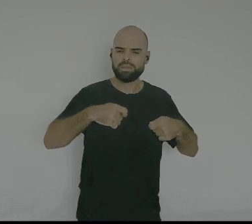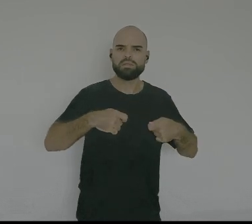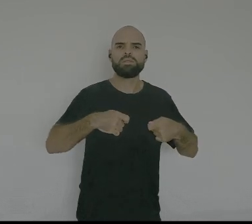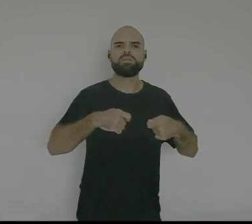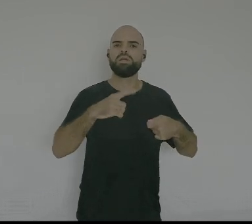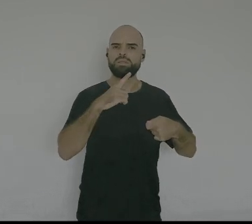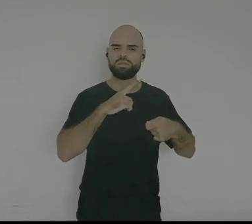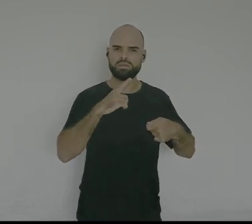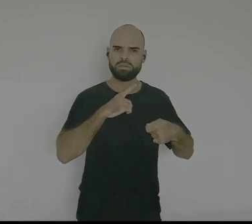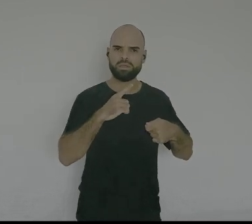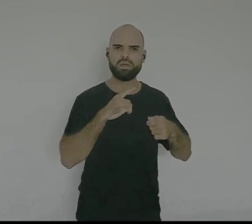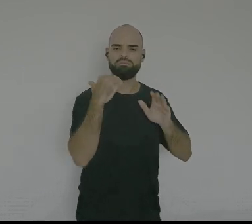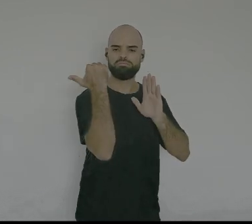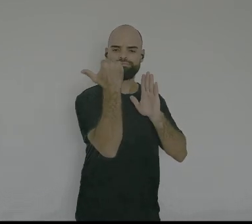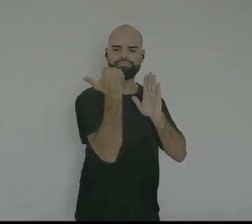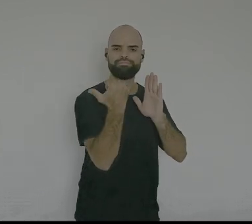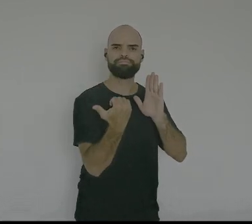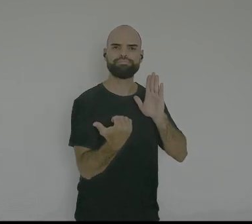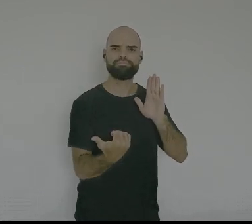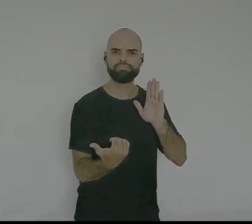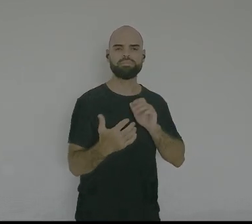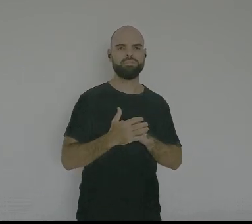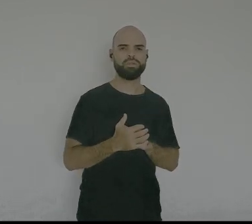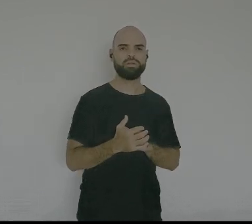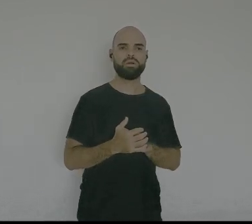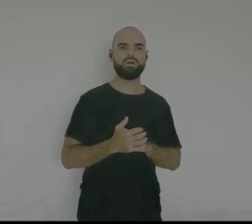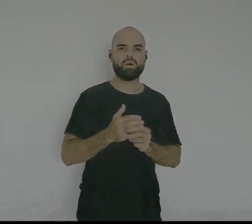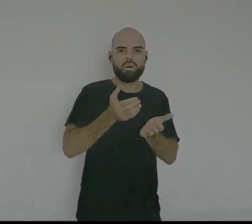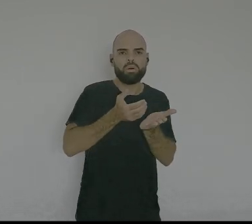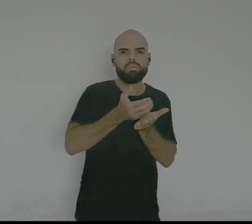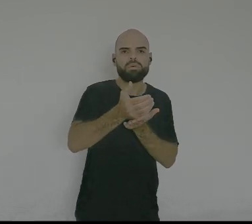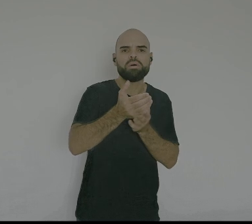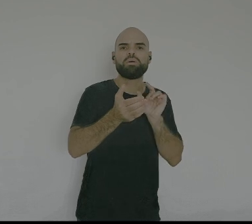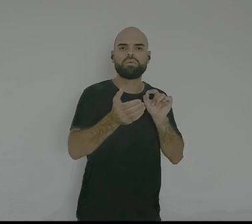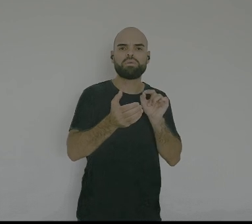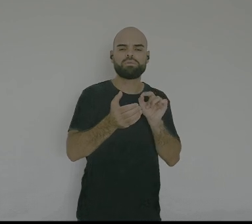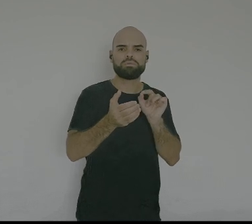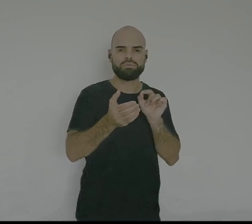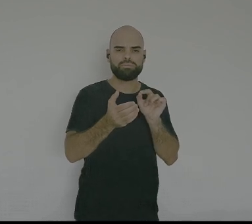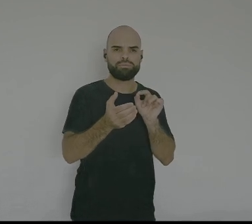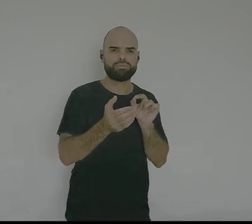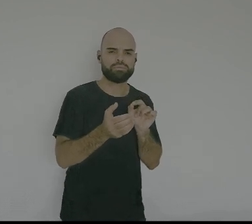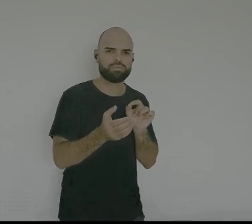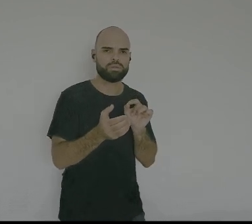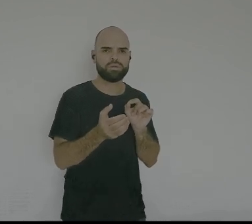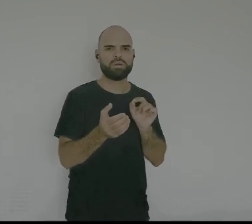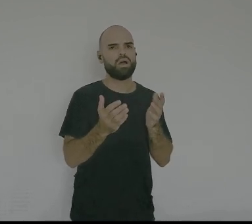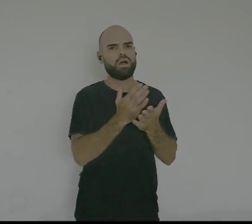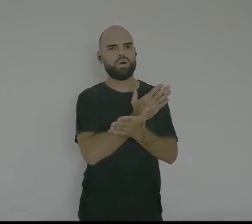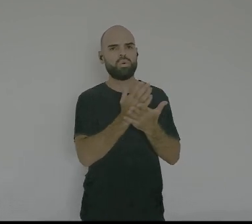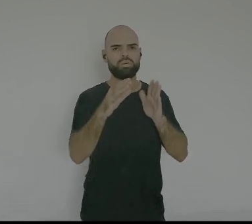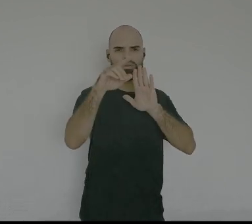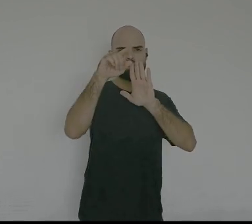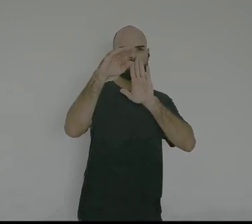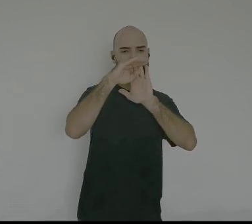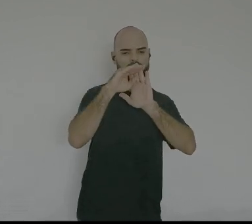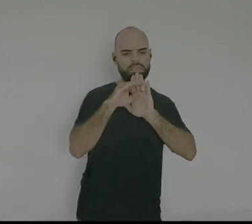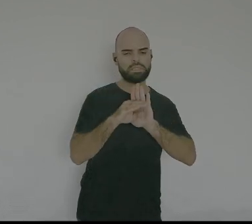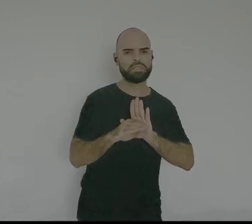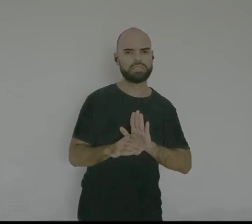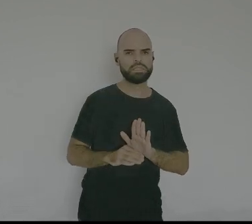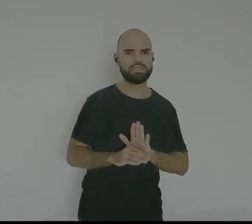esse plano regional integrado, ele deve ter uma dinâmica, né, que começa com as diretrizes estratégicas.